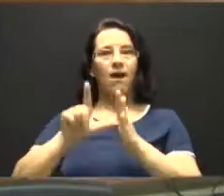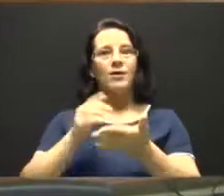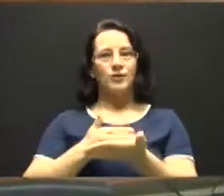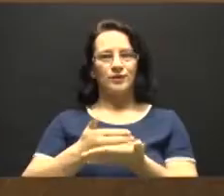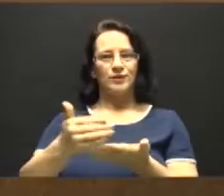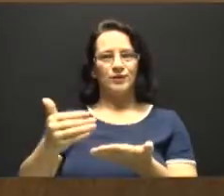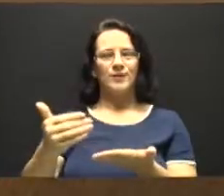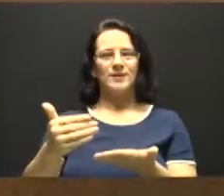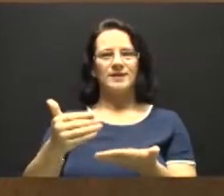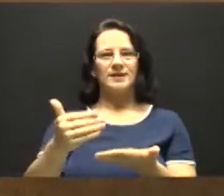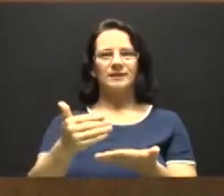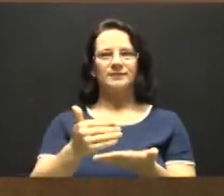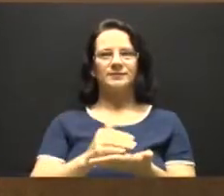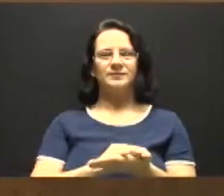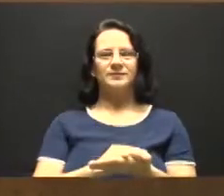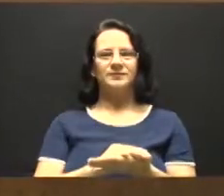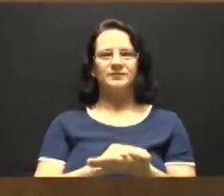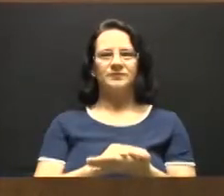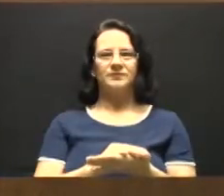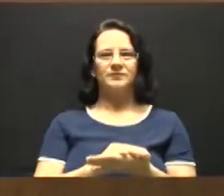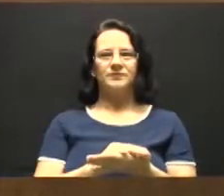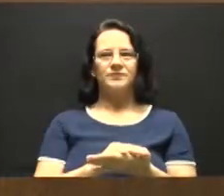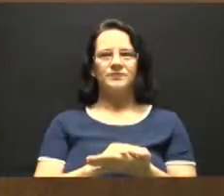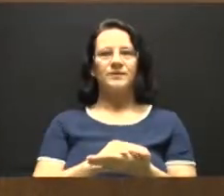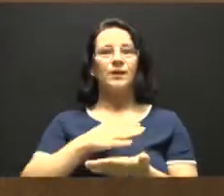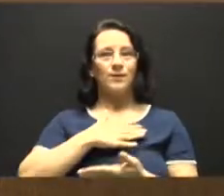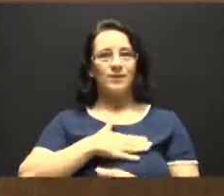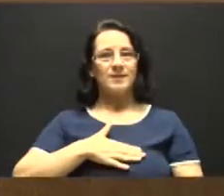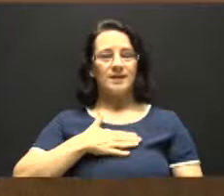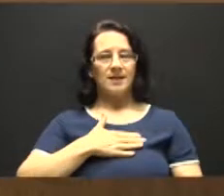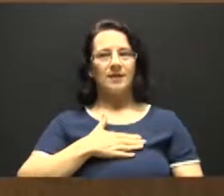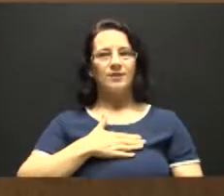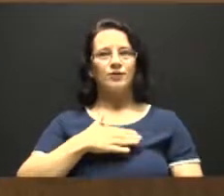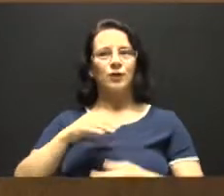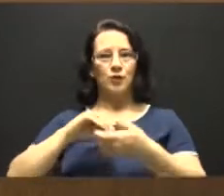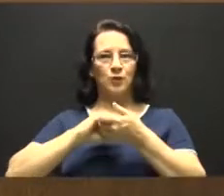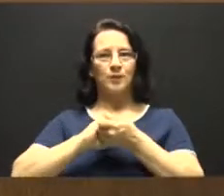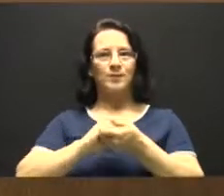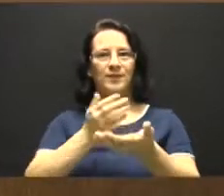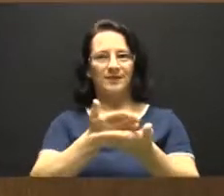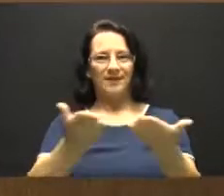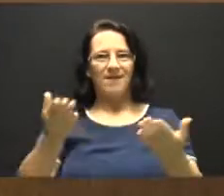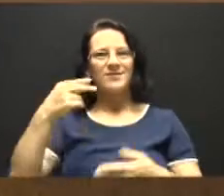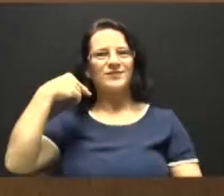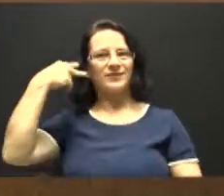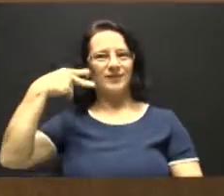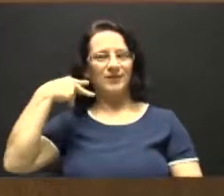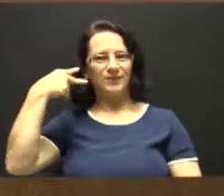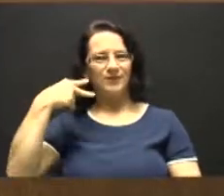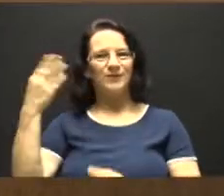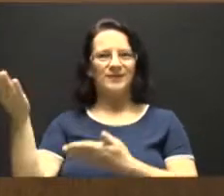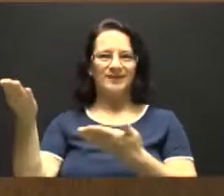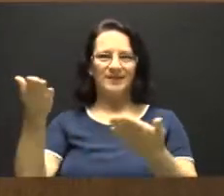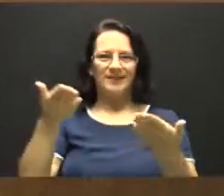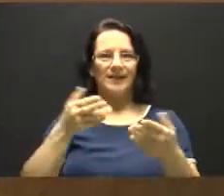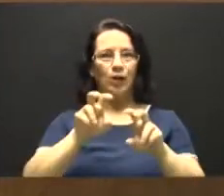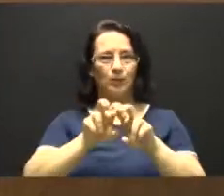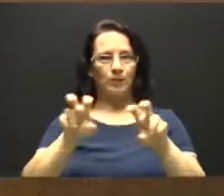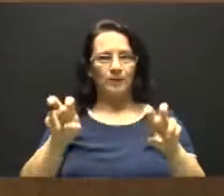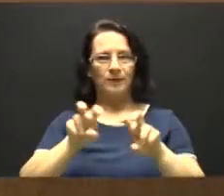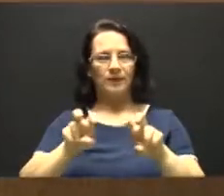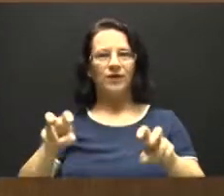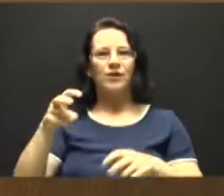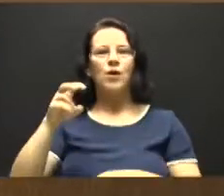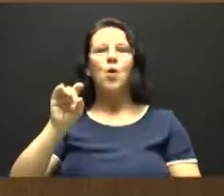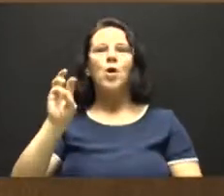os continuidade ao ato solene gostaria de saudar os nobres vereadores e componente dessa casa